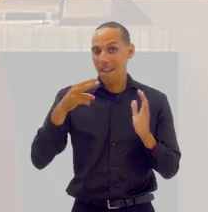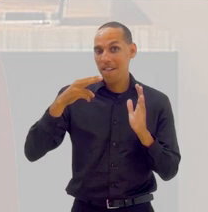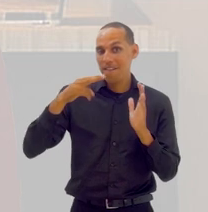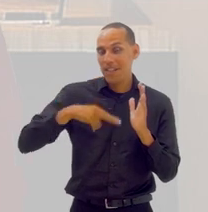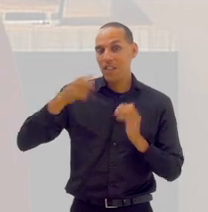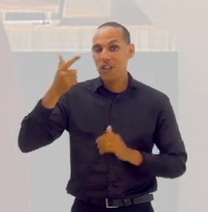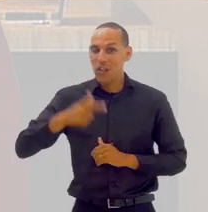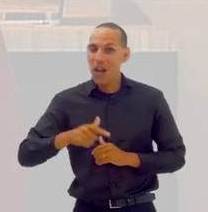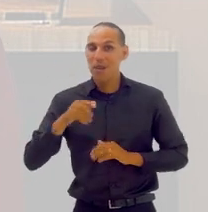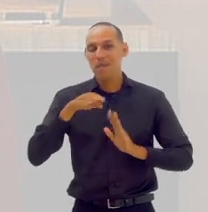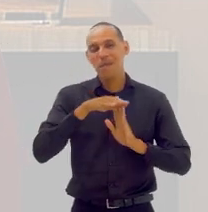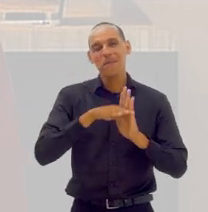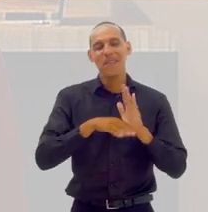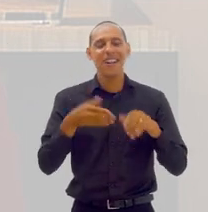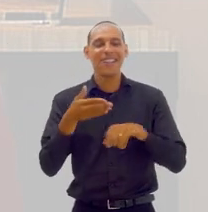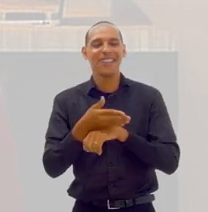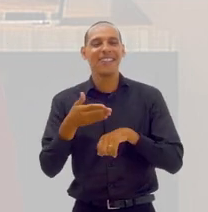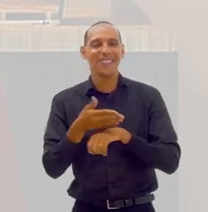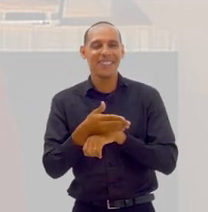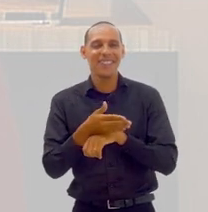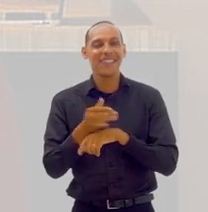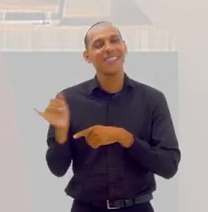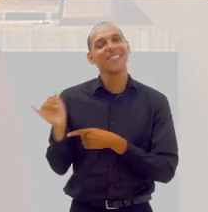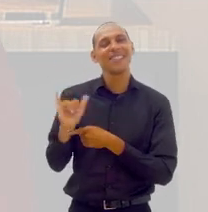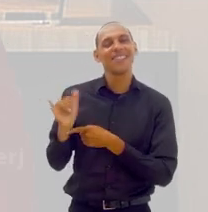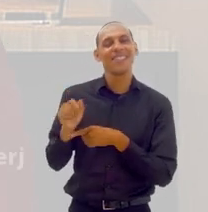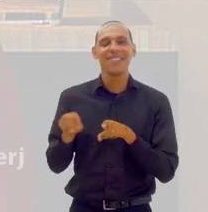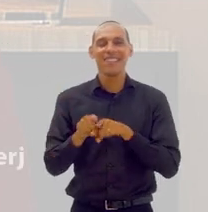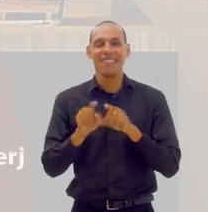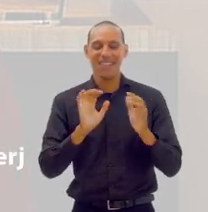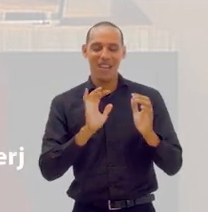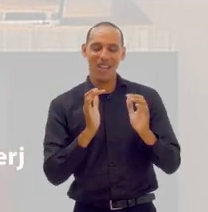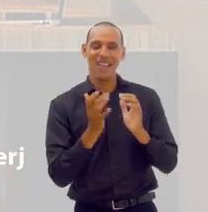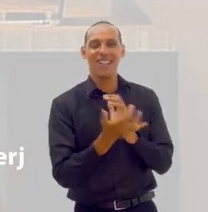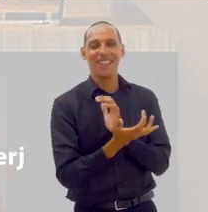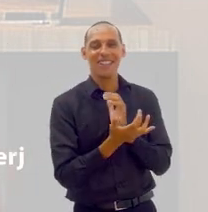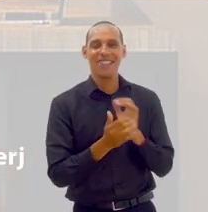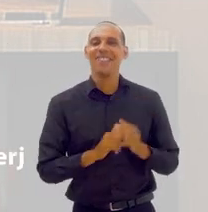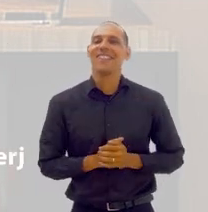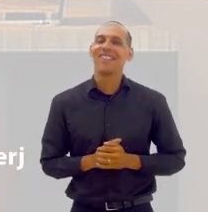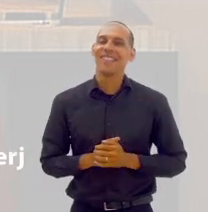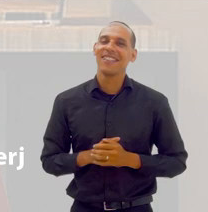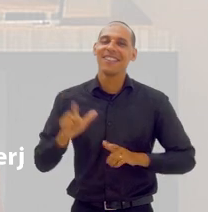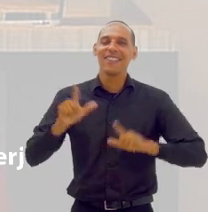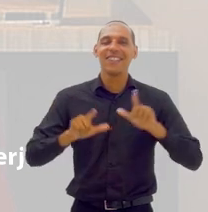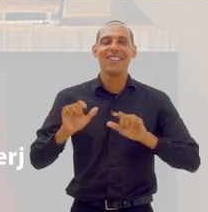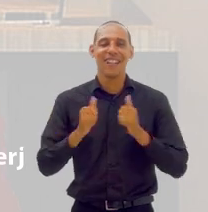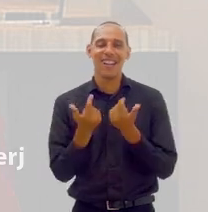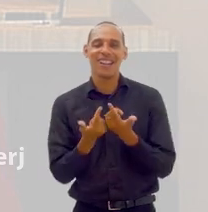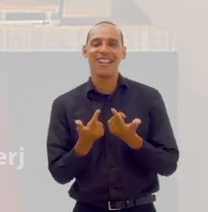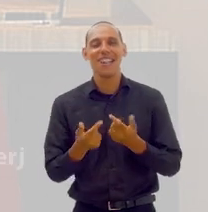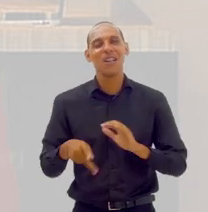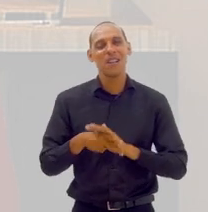quiser rever esse programa, acesse o nosso YouTube e as nossas redes sociais.